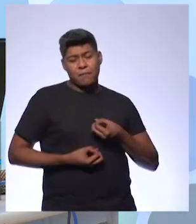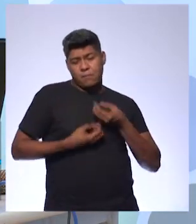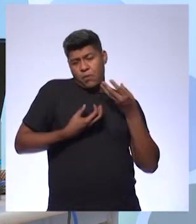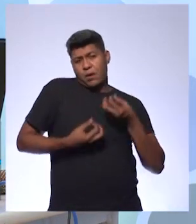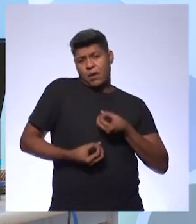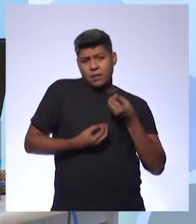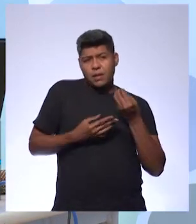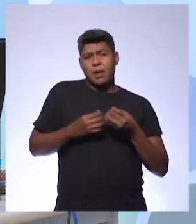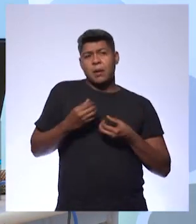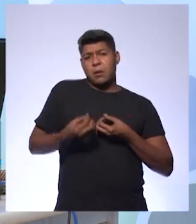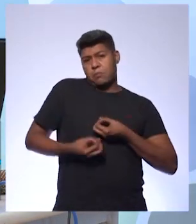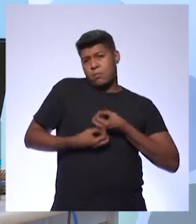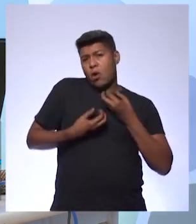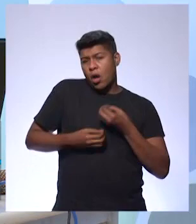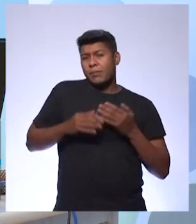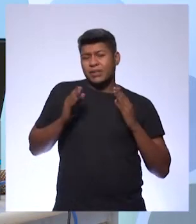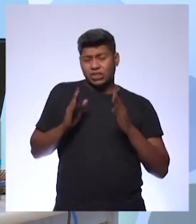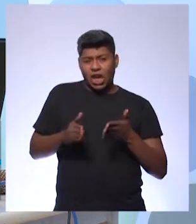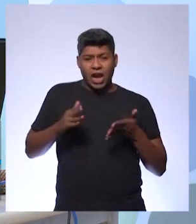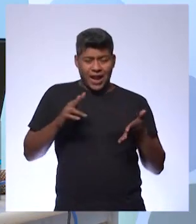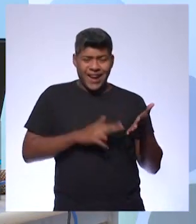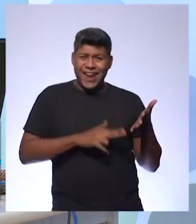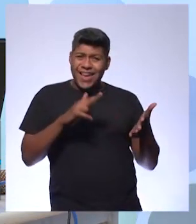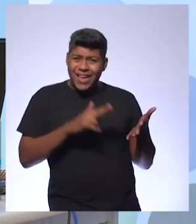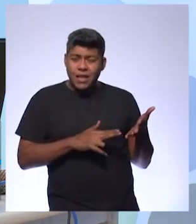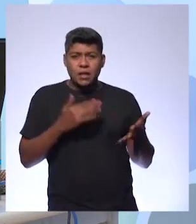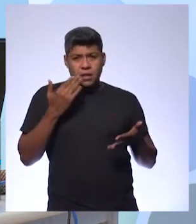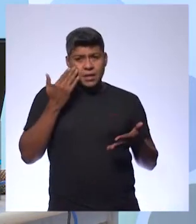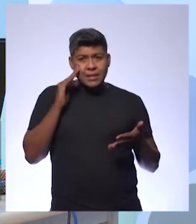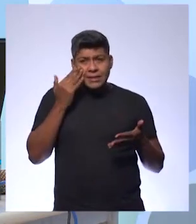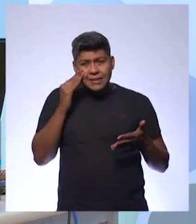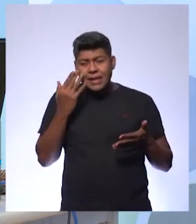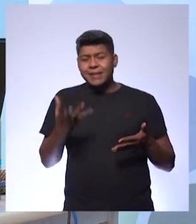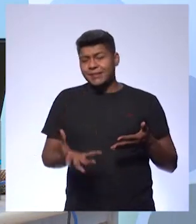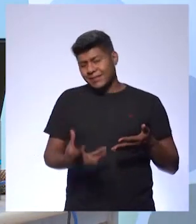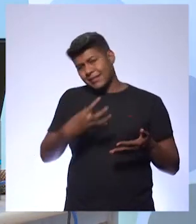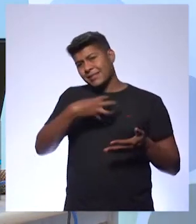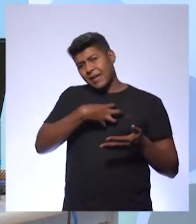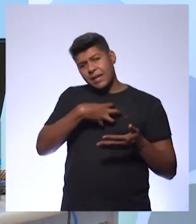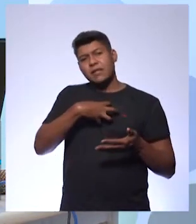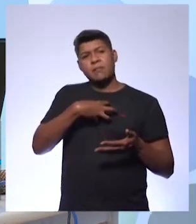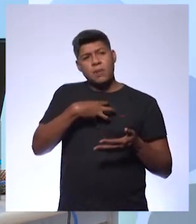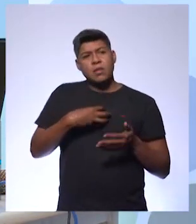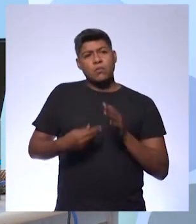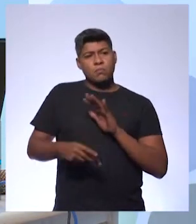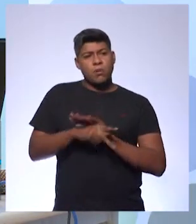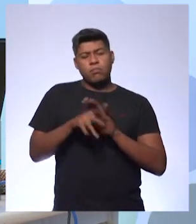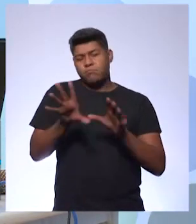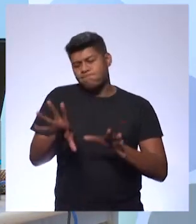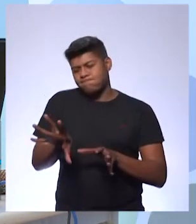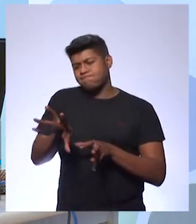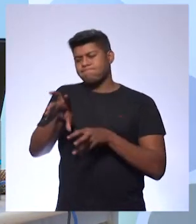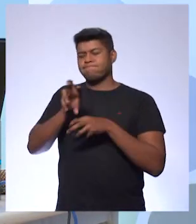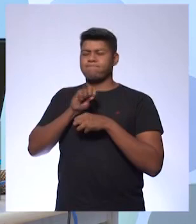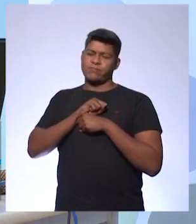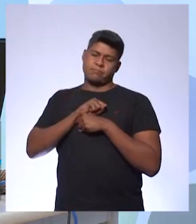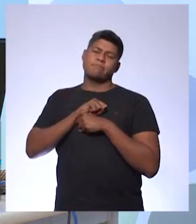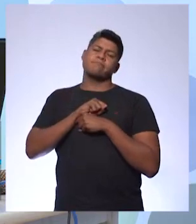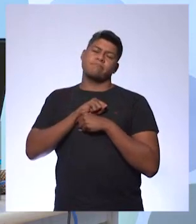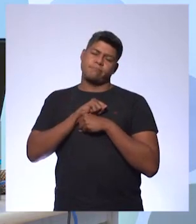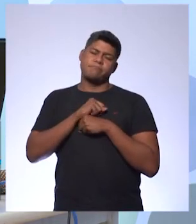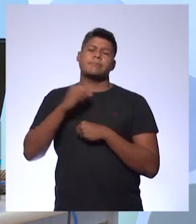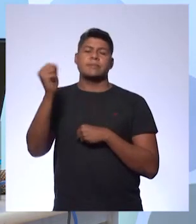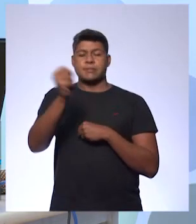O poema já é legal quando a gente lê, quando a gente entende aquele sentimento, quando a emoção nos toca, já não é o suficiente? Sim.